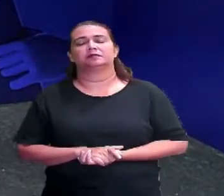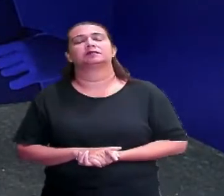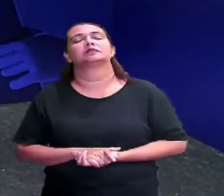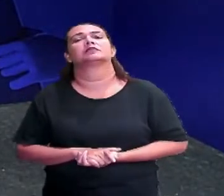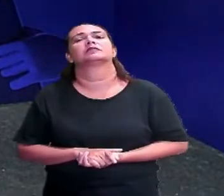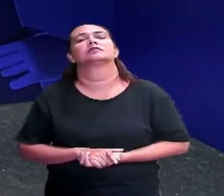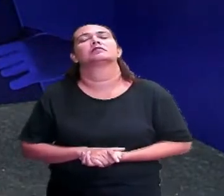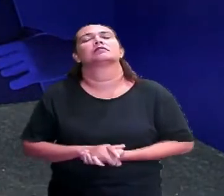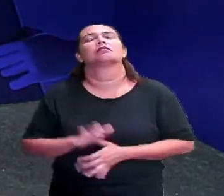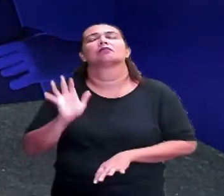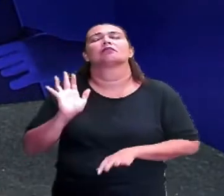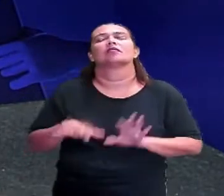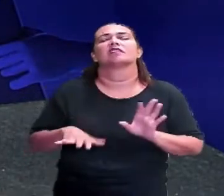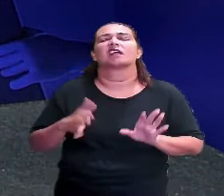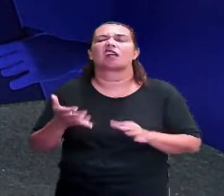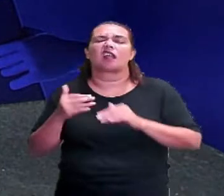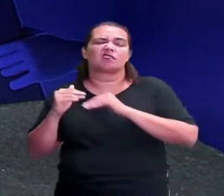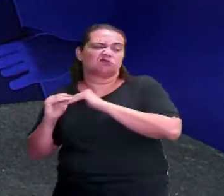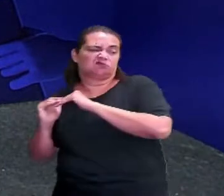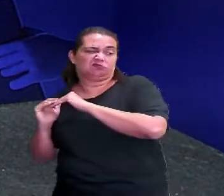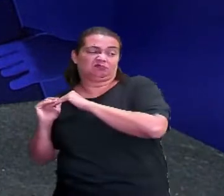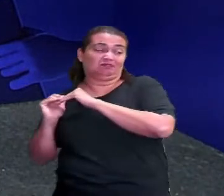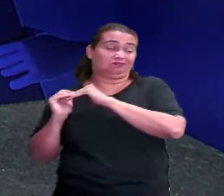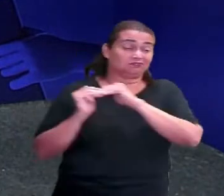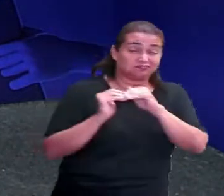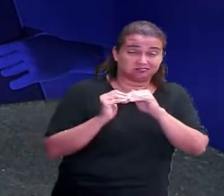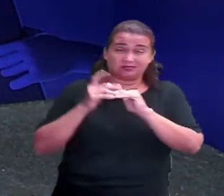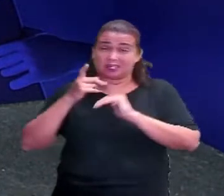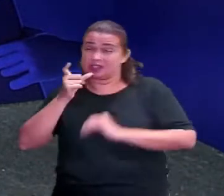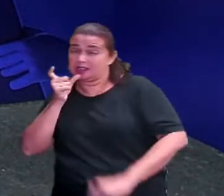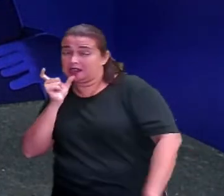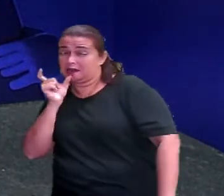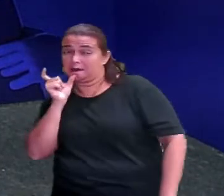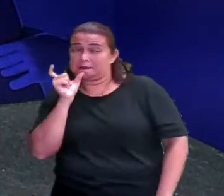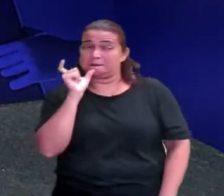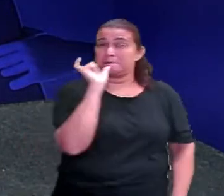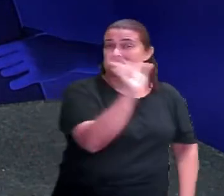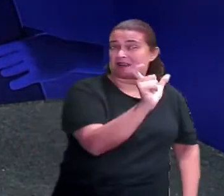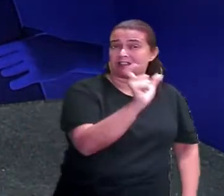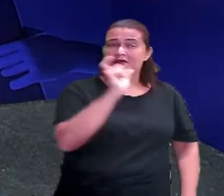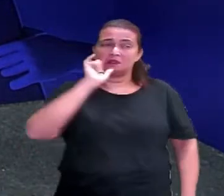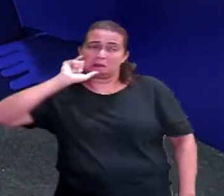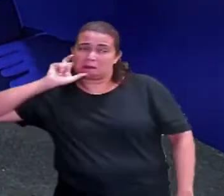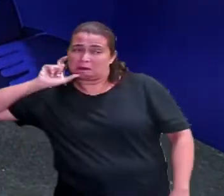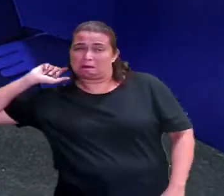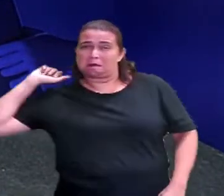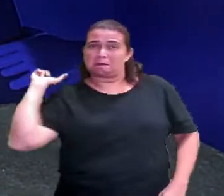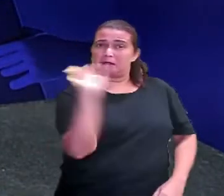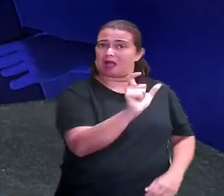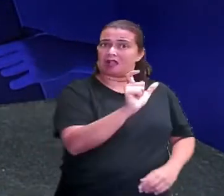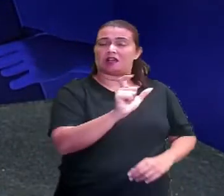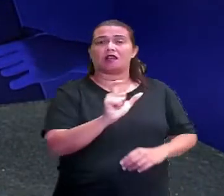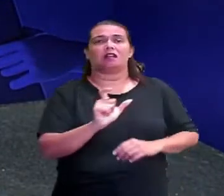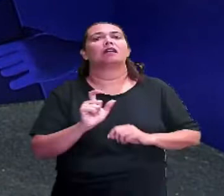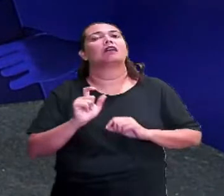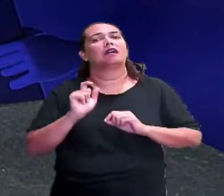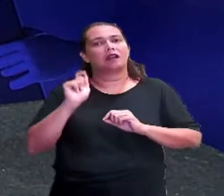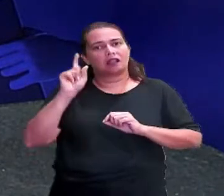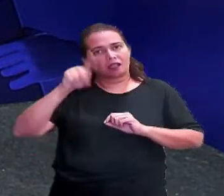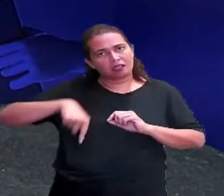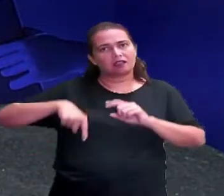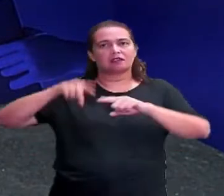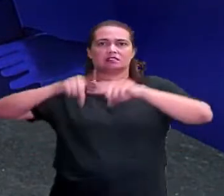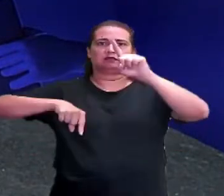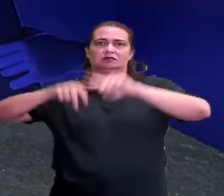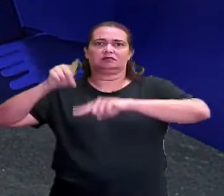palavra um pouco mais pesada, né, mais ácida, mais áspera, e aí você recorre a esses palavrões, a